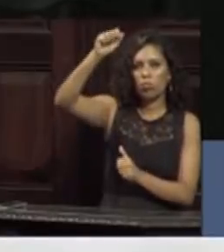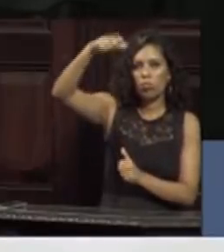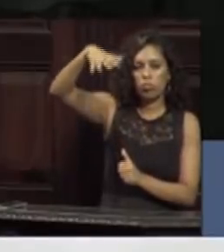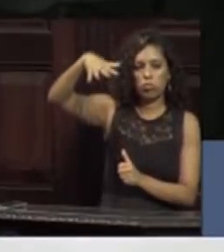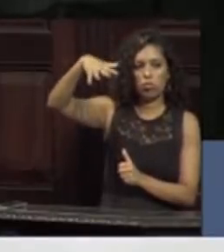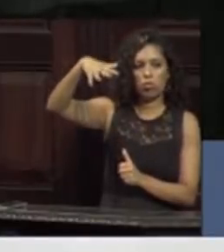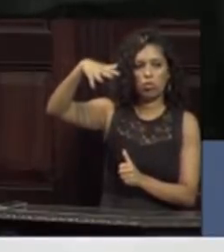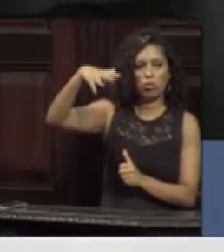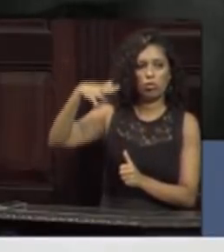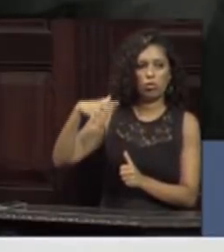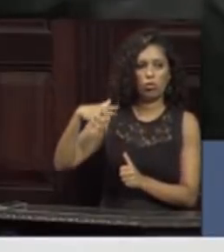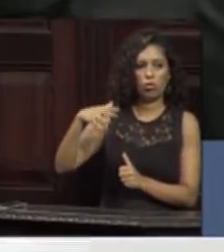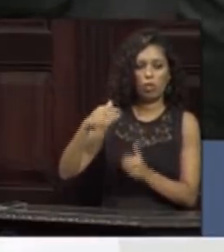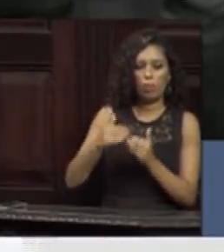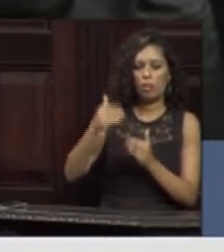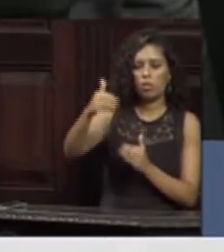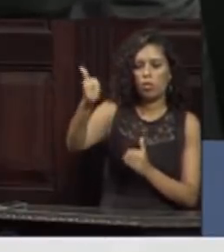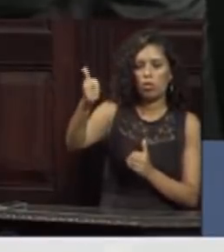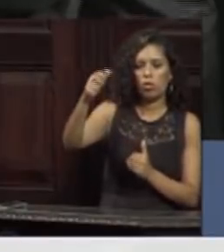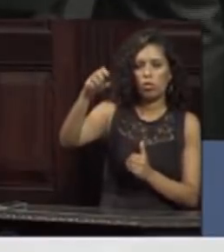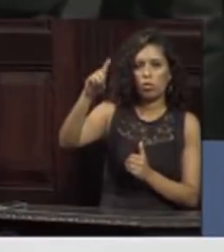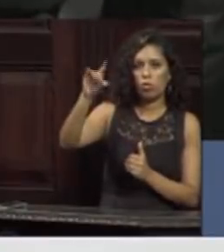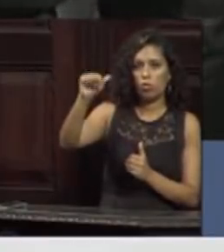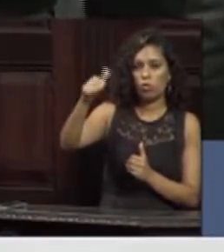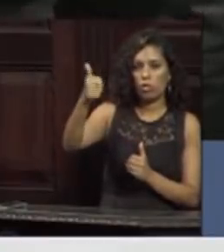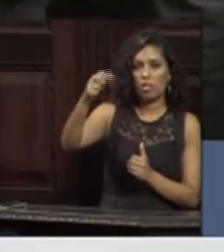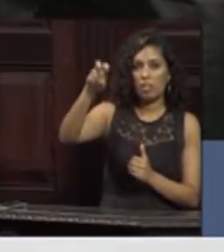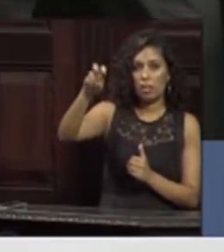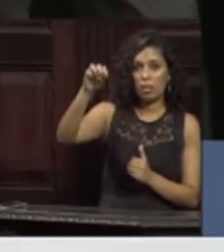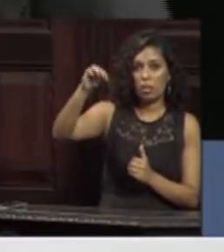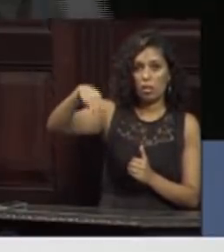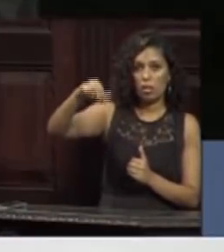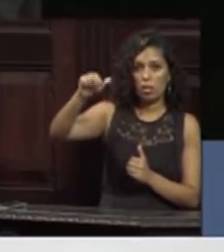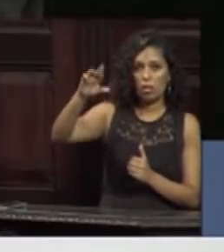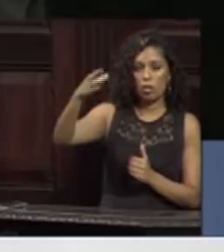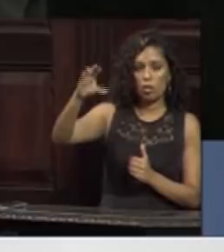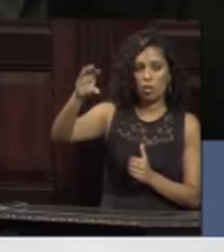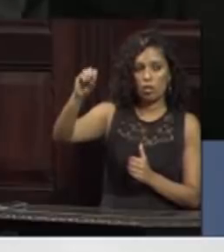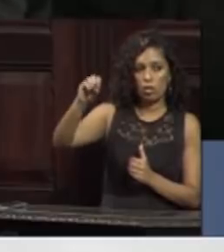Light a partir do dia 15 de março último, a ordem de